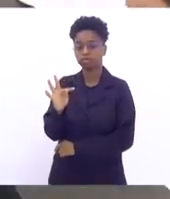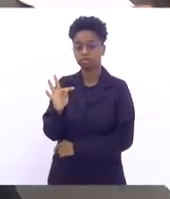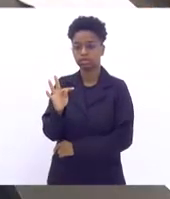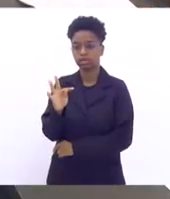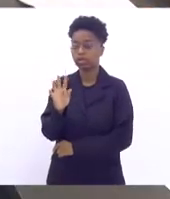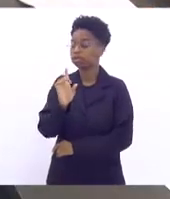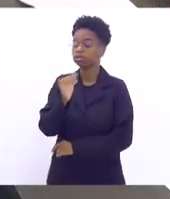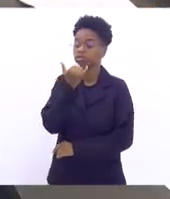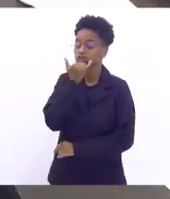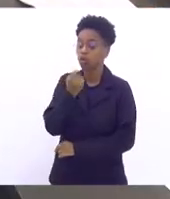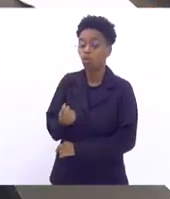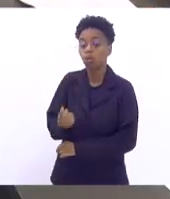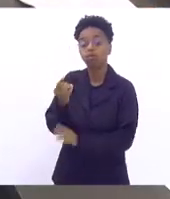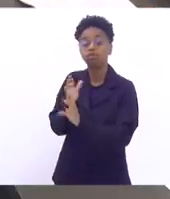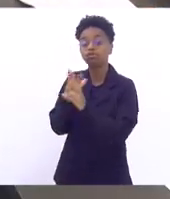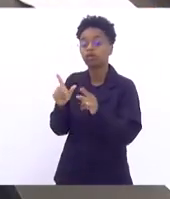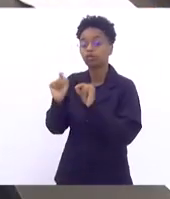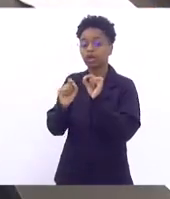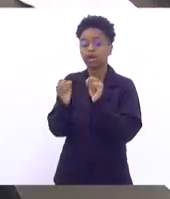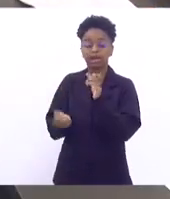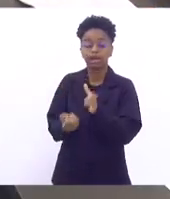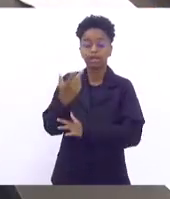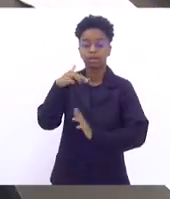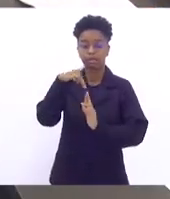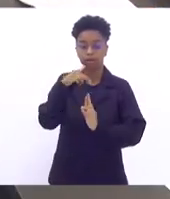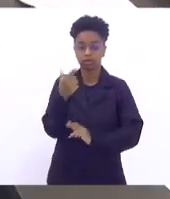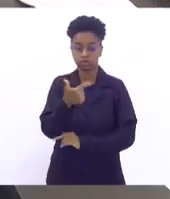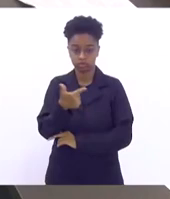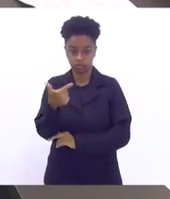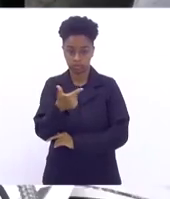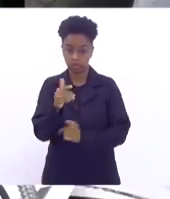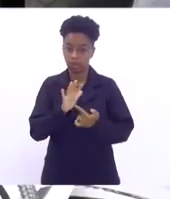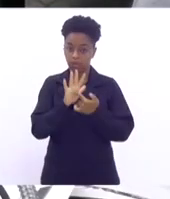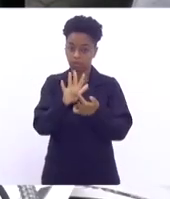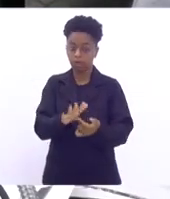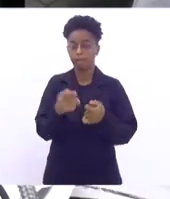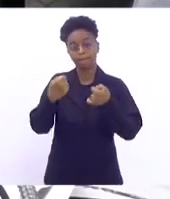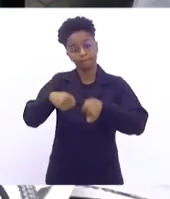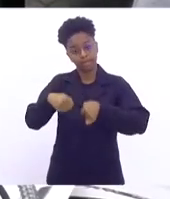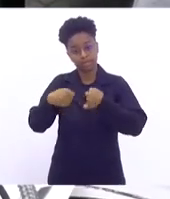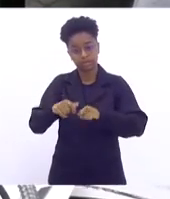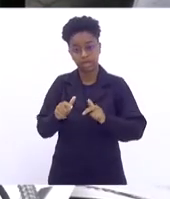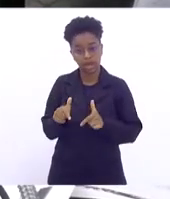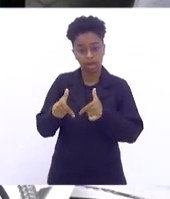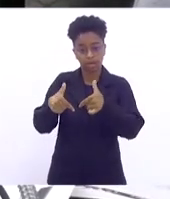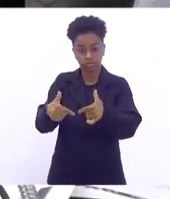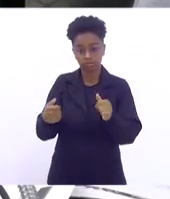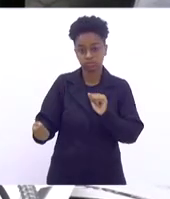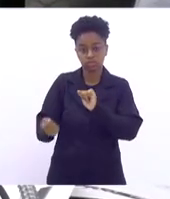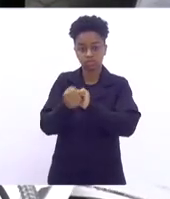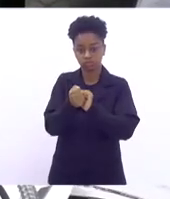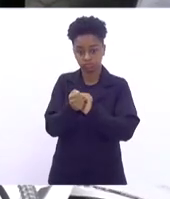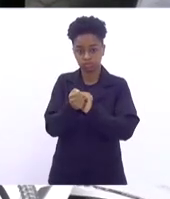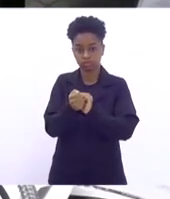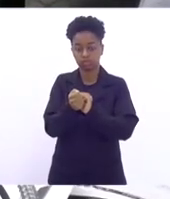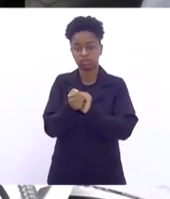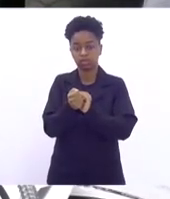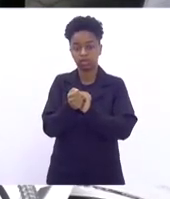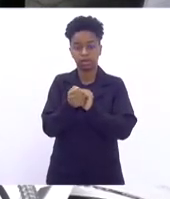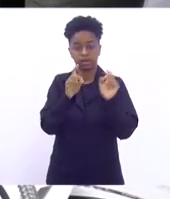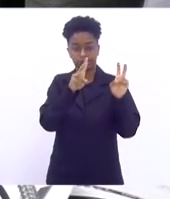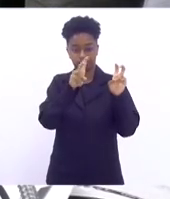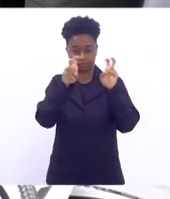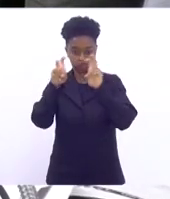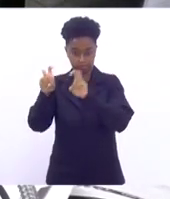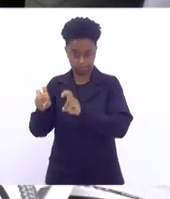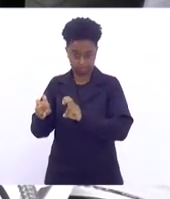é criação do parágrafo segundo que estipula a necessidade de se atuar conjuntamente com a comissão temática